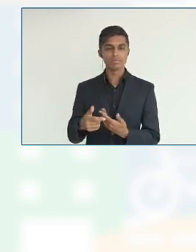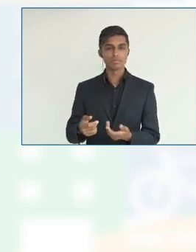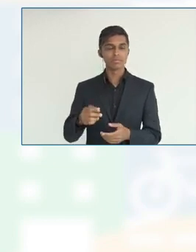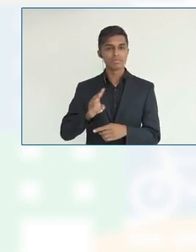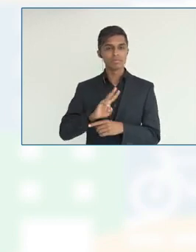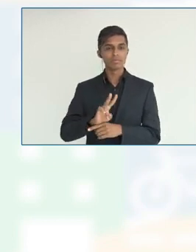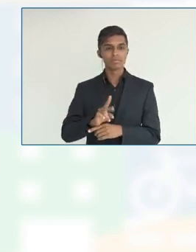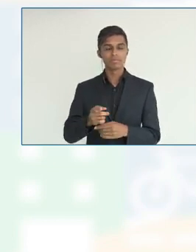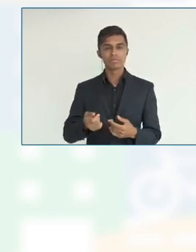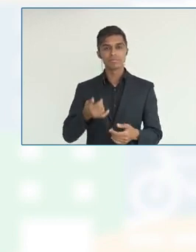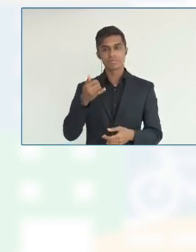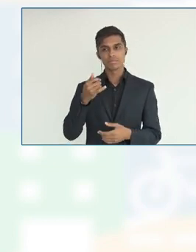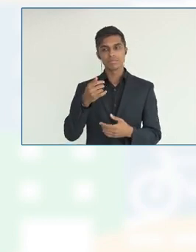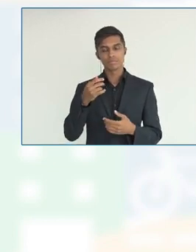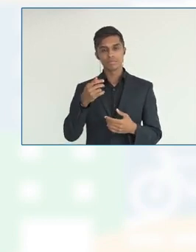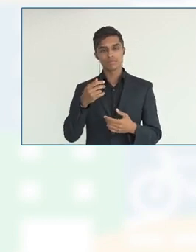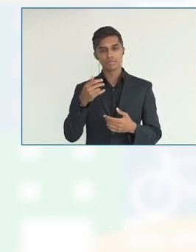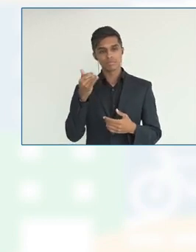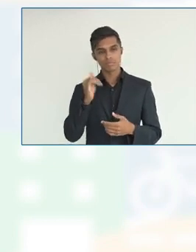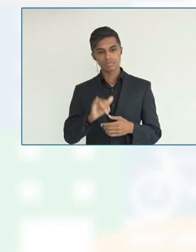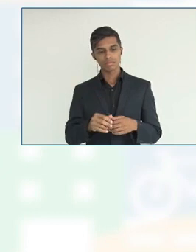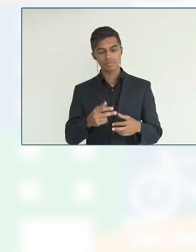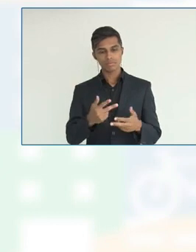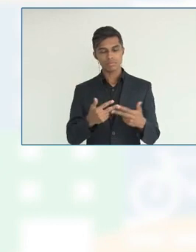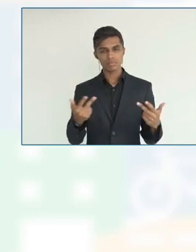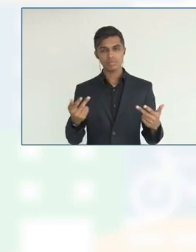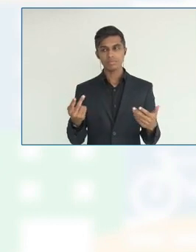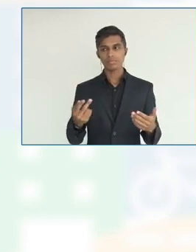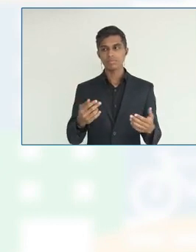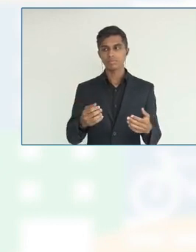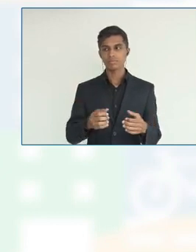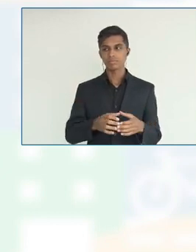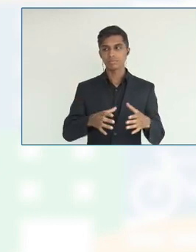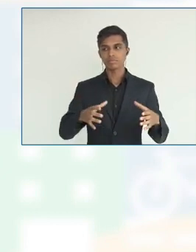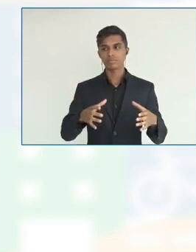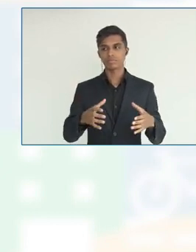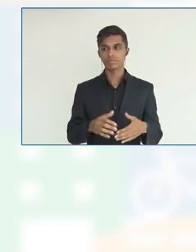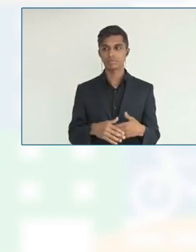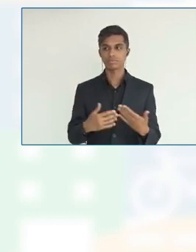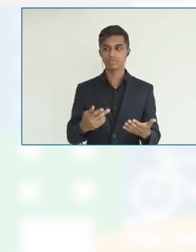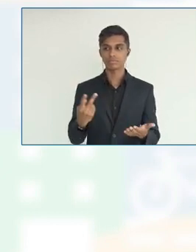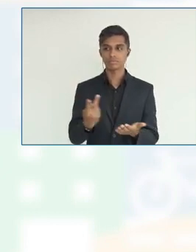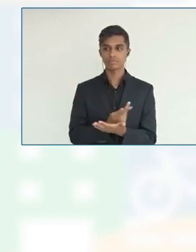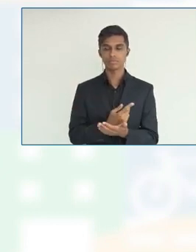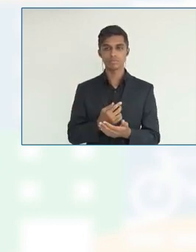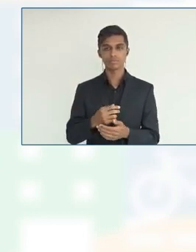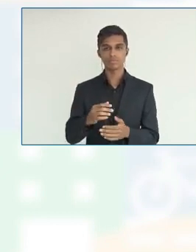vigilância para eventos de massa. Então, foi algo que foi deflagrado